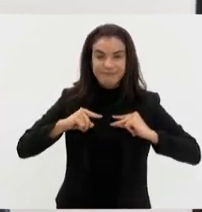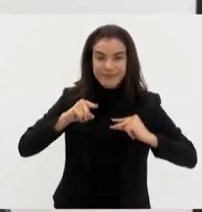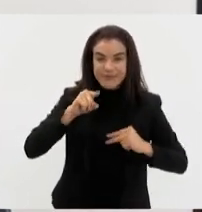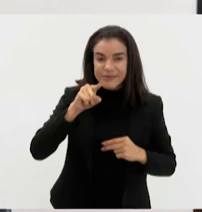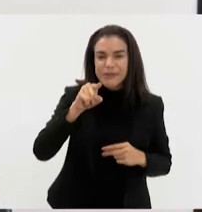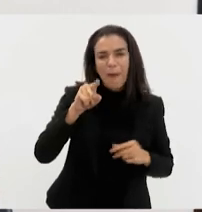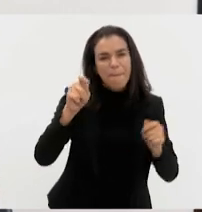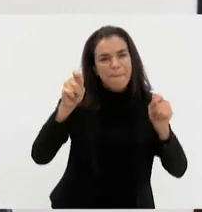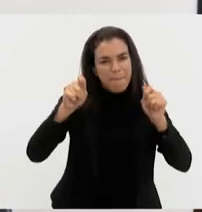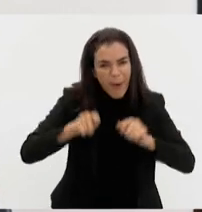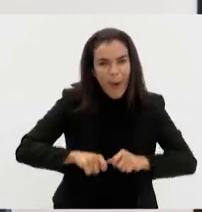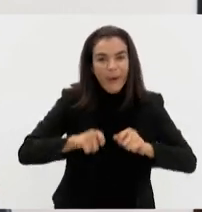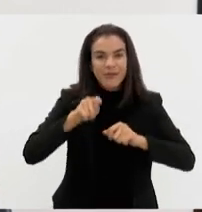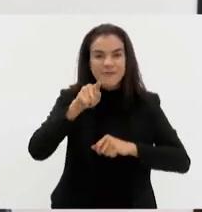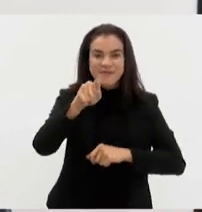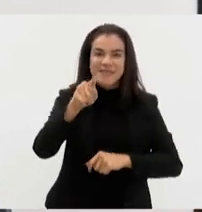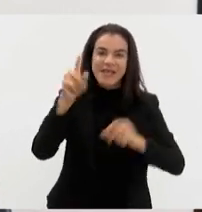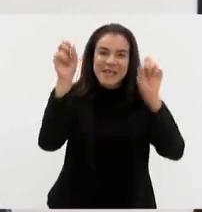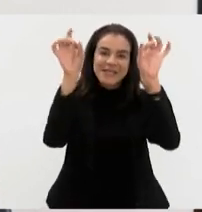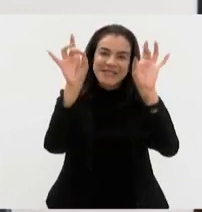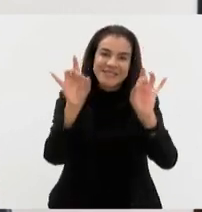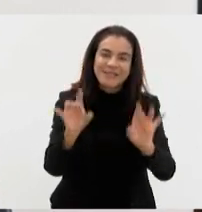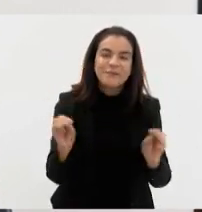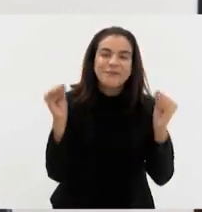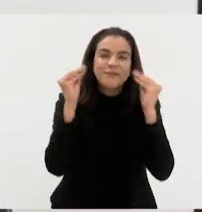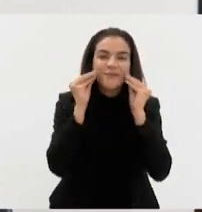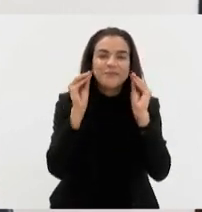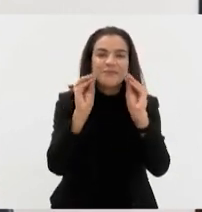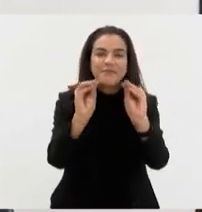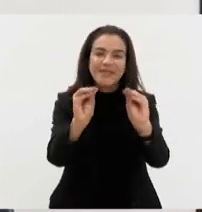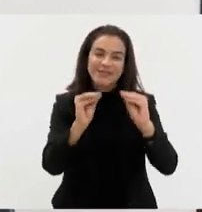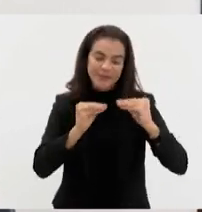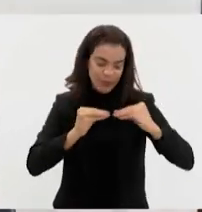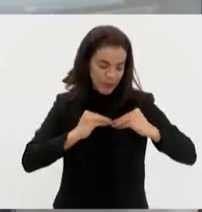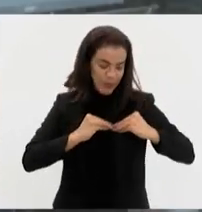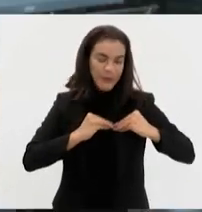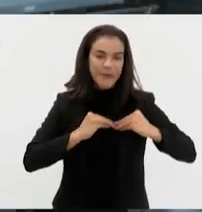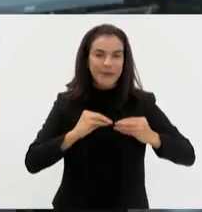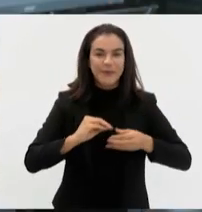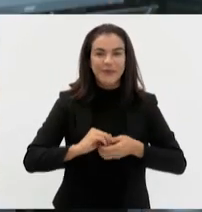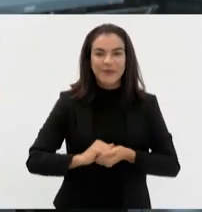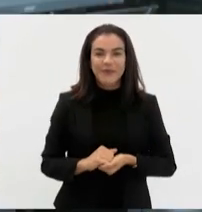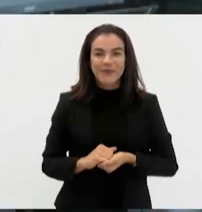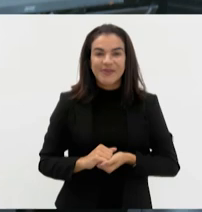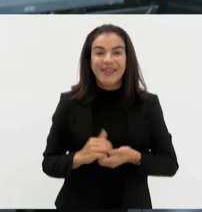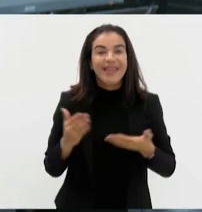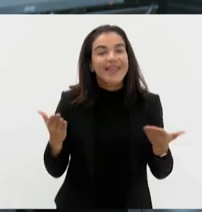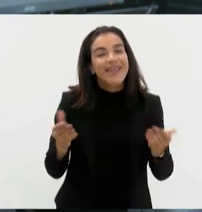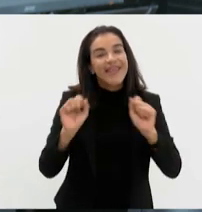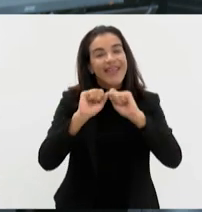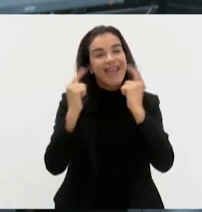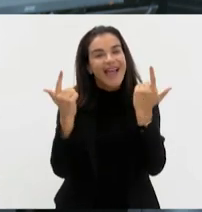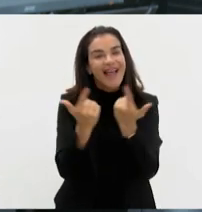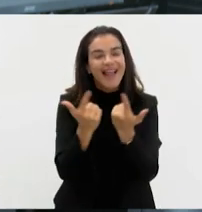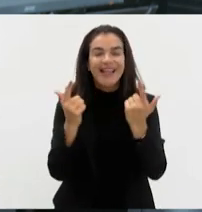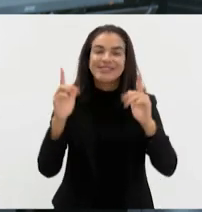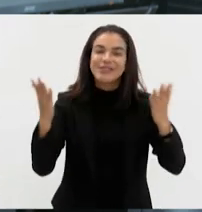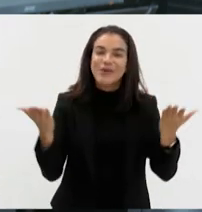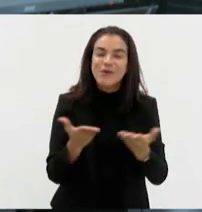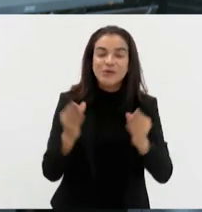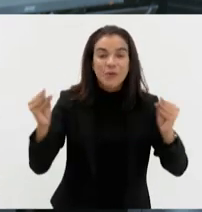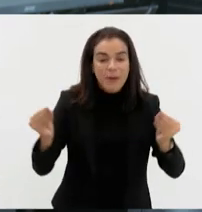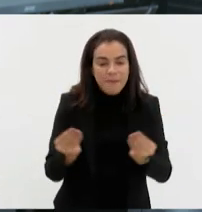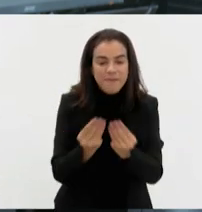pode, você é especial. Um beijo no coração. E a Alerj realiza hoje uma missa